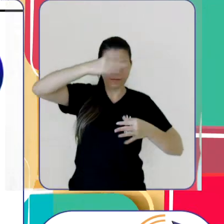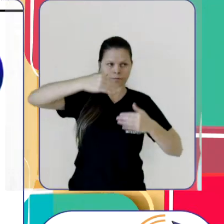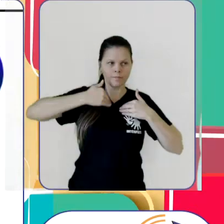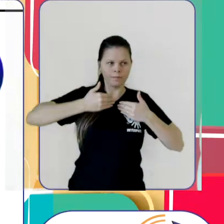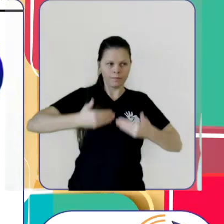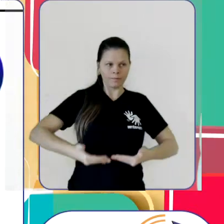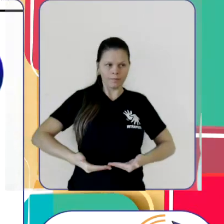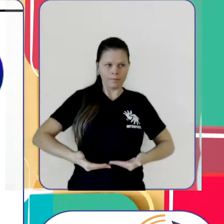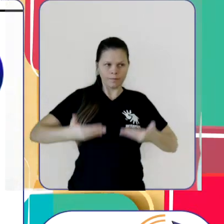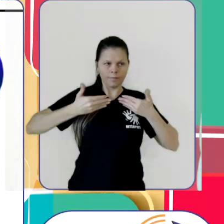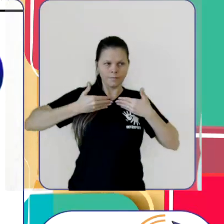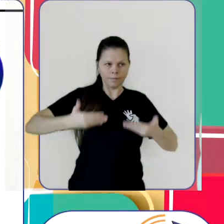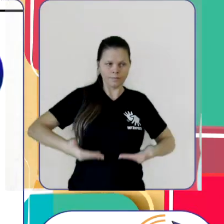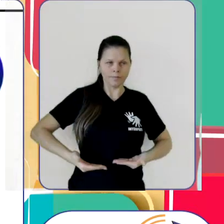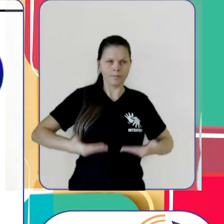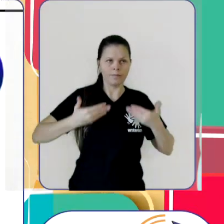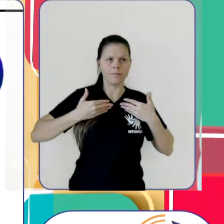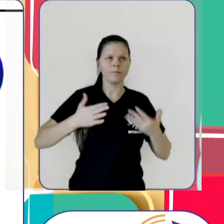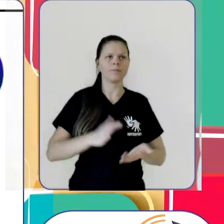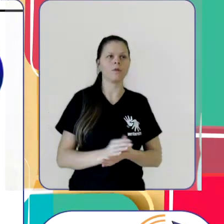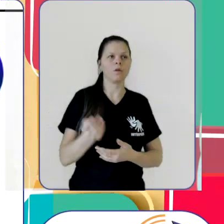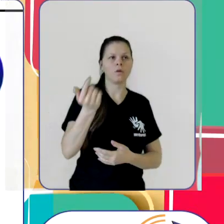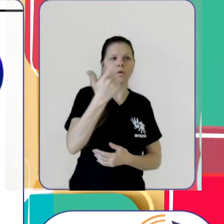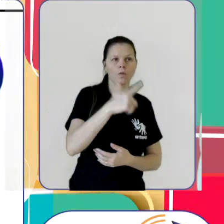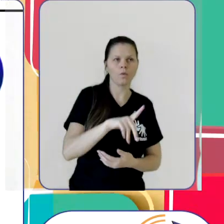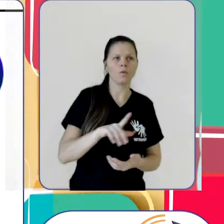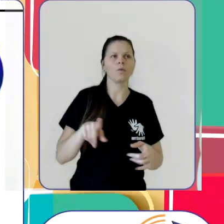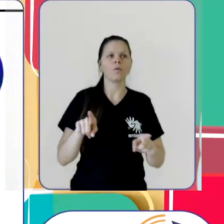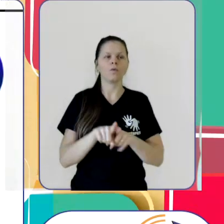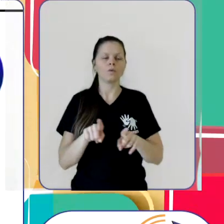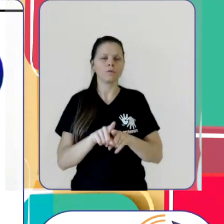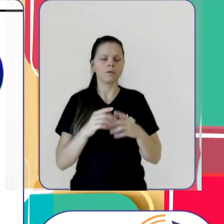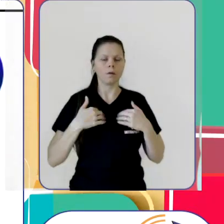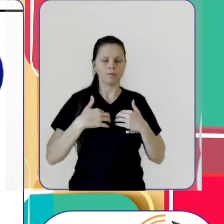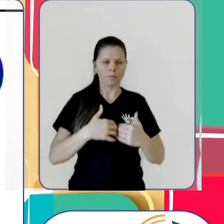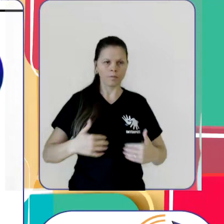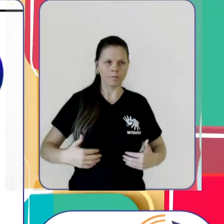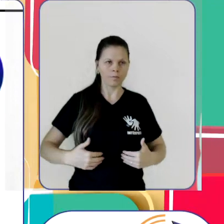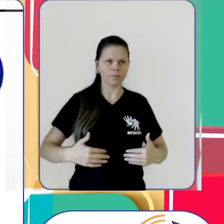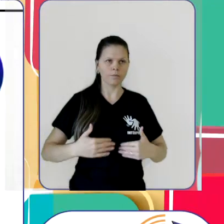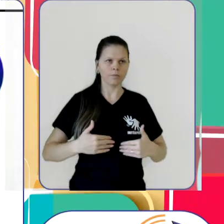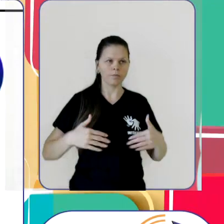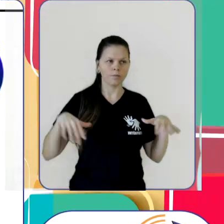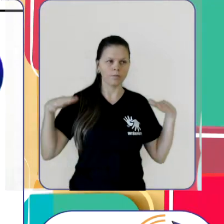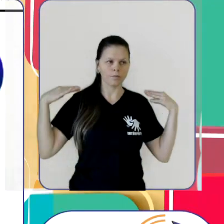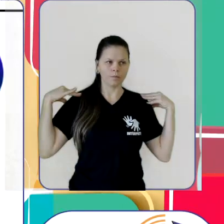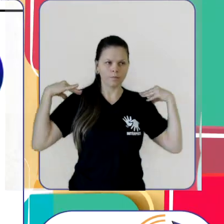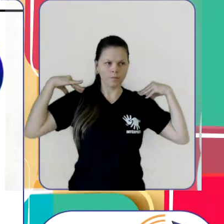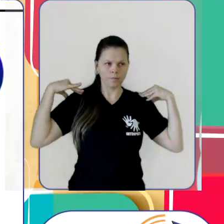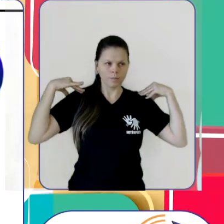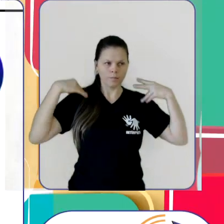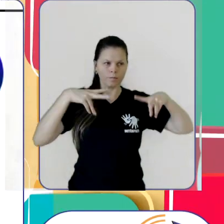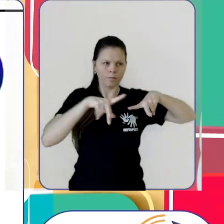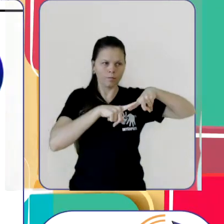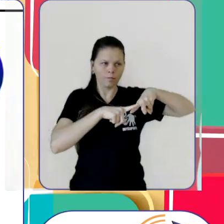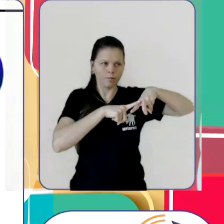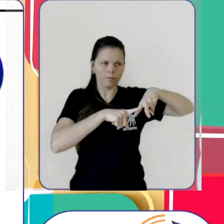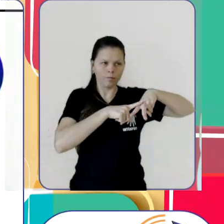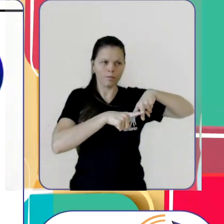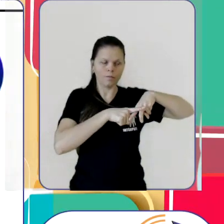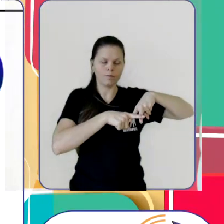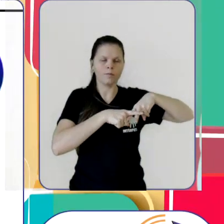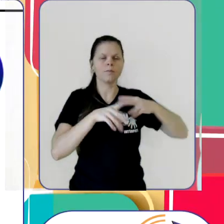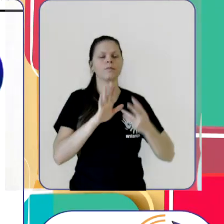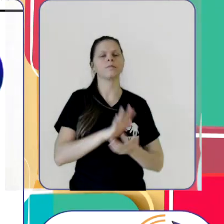Essa é a parte do esqueleto axial. O esqueleto apendicular é do membro superior e dos membros inferiores.